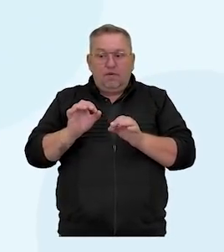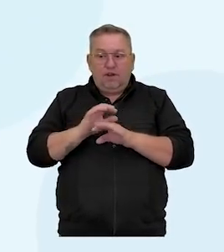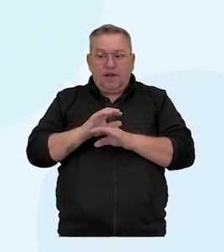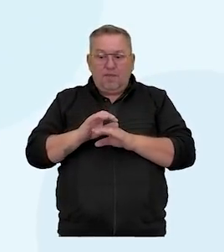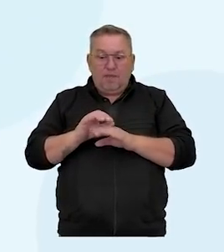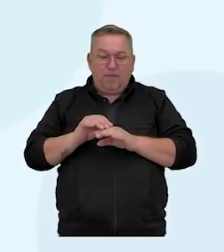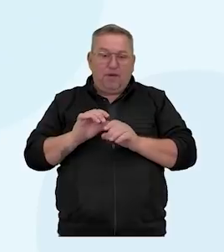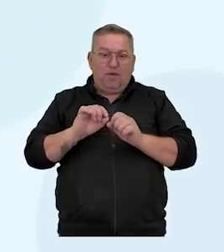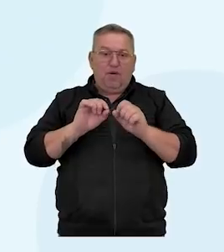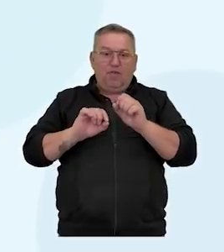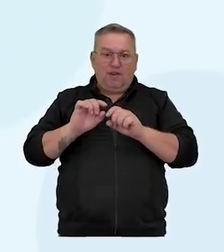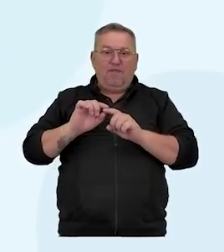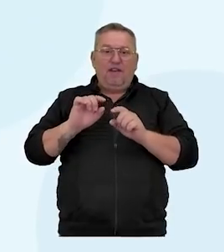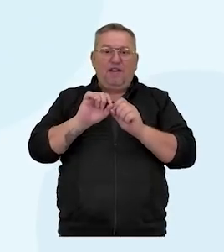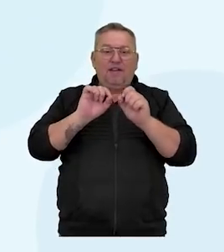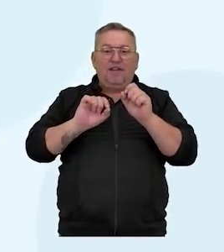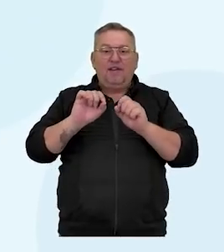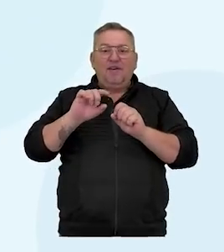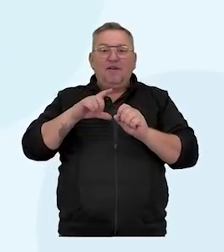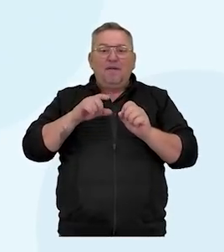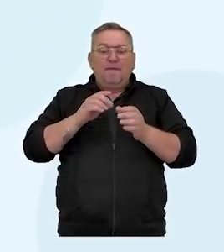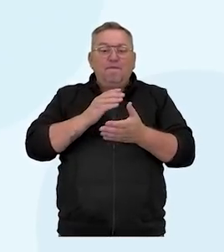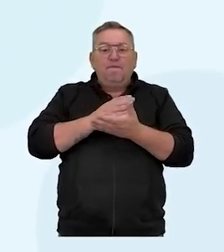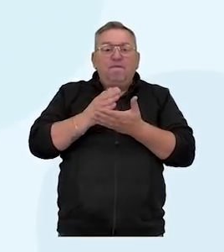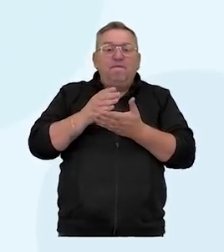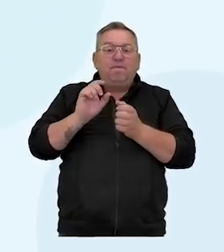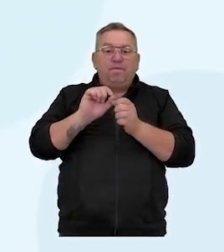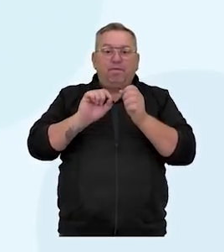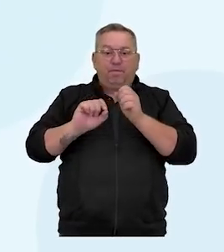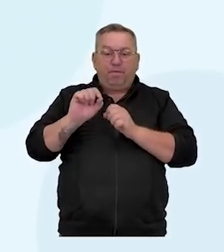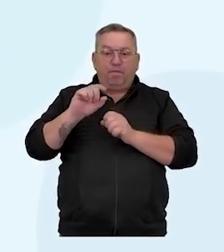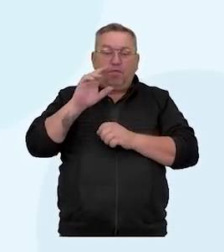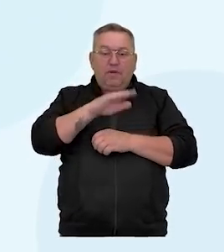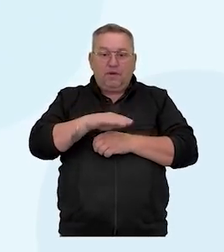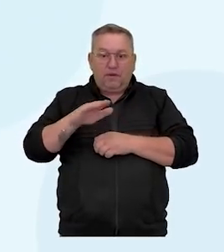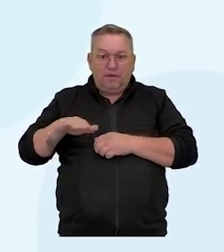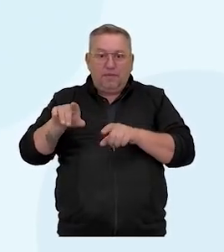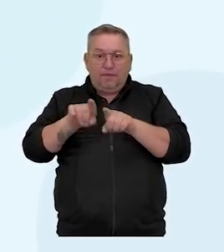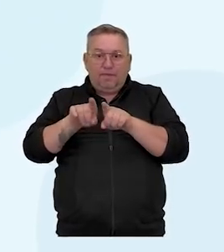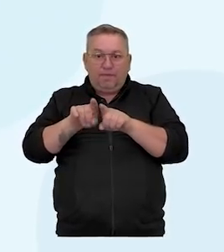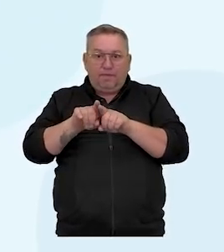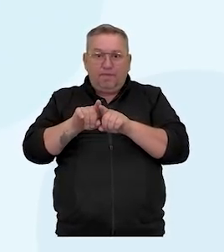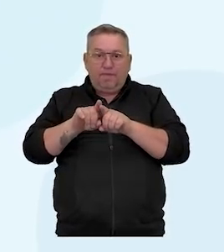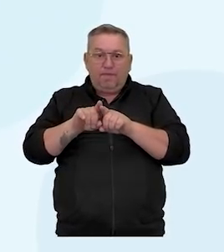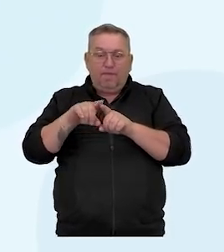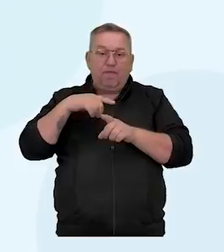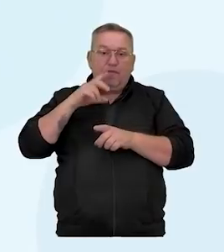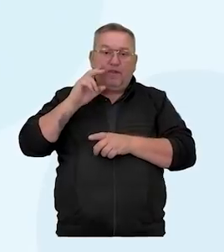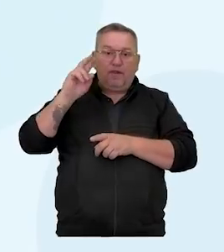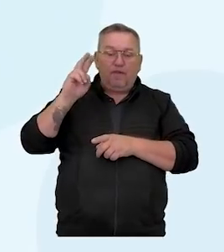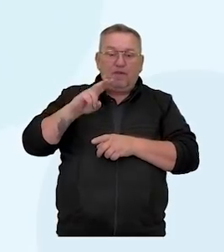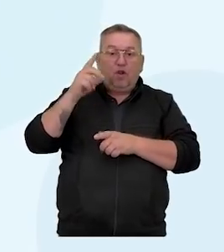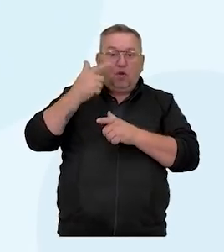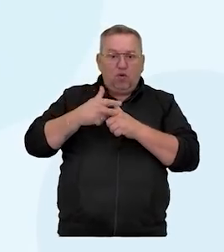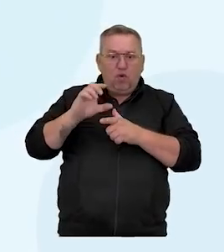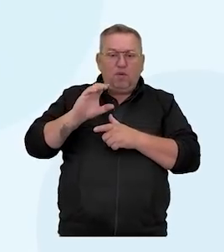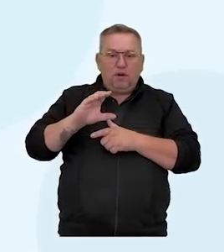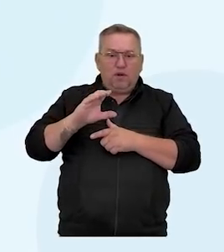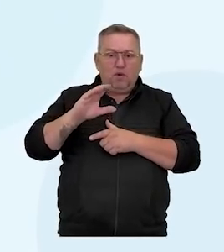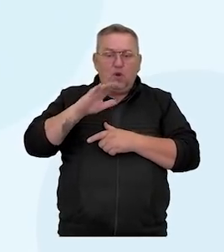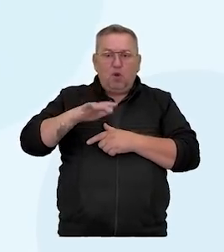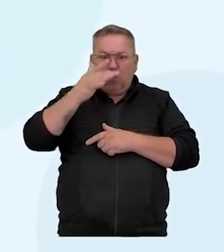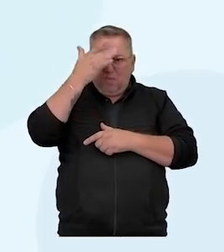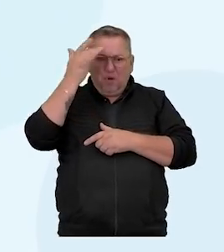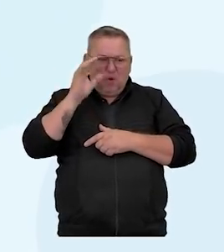diferentes conversas. Não precisam ser conversas chatas, mas podem ser conversas que falem, olha, mas pensa bem sobre isso, será que todo mundo é